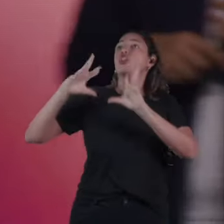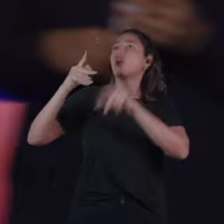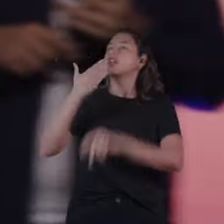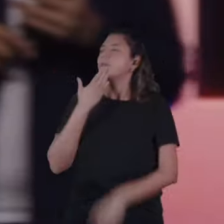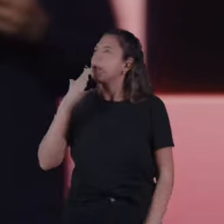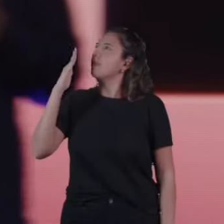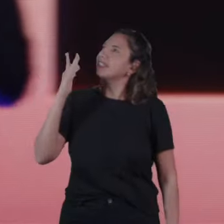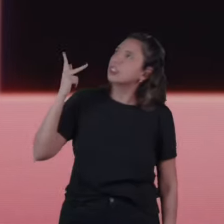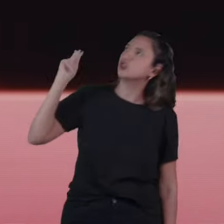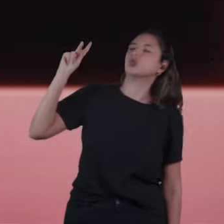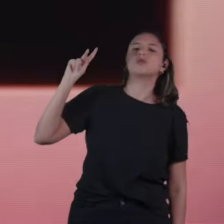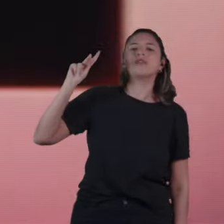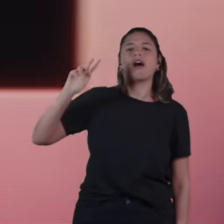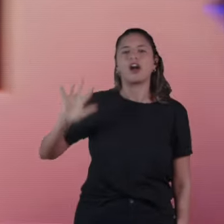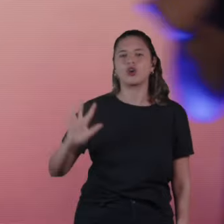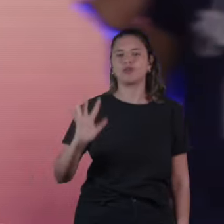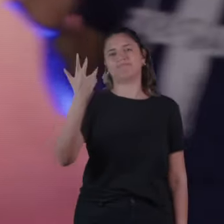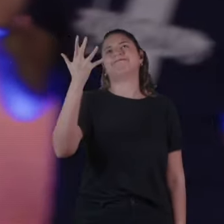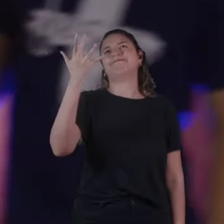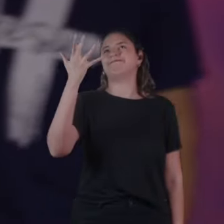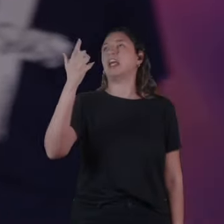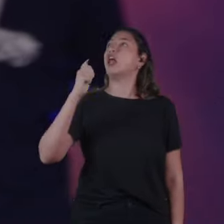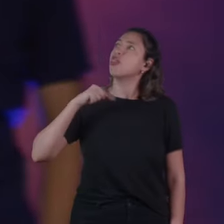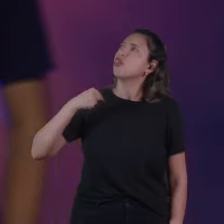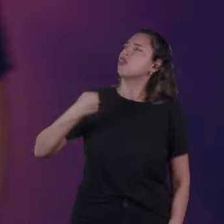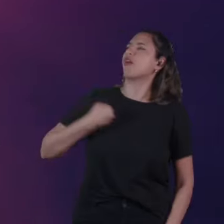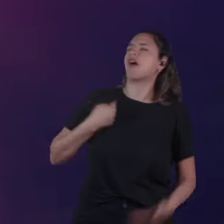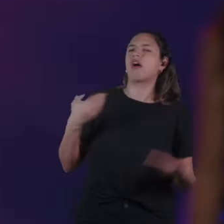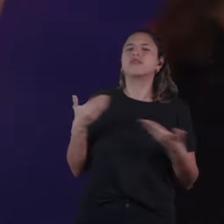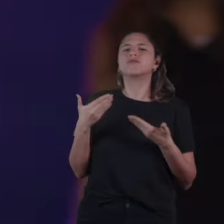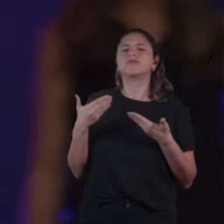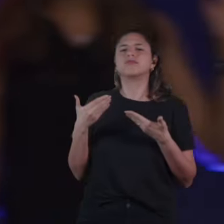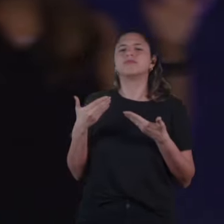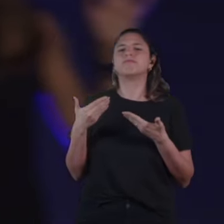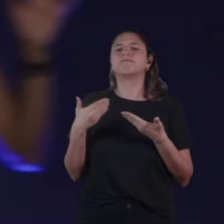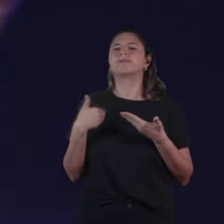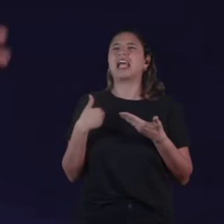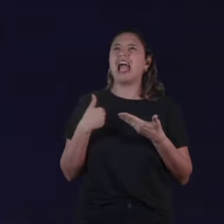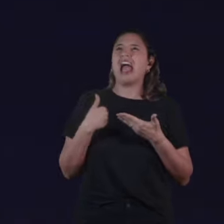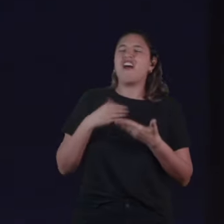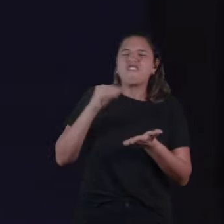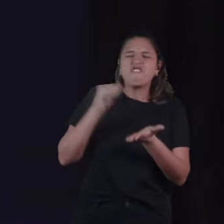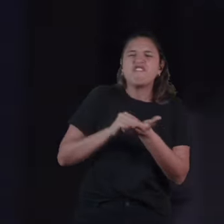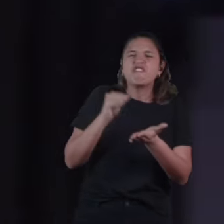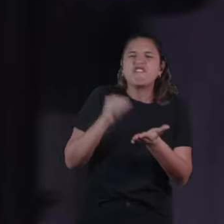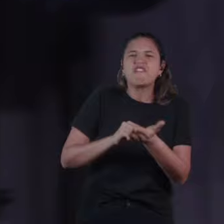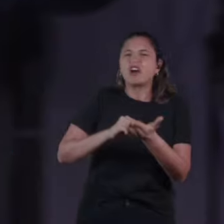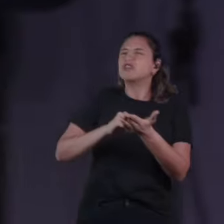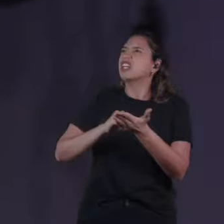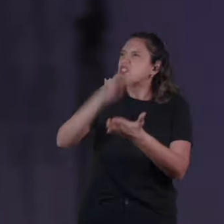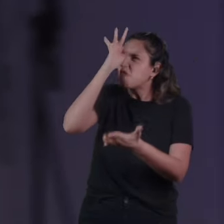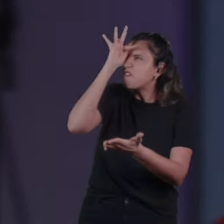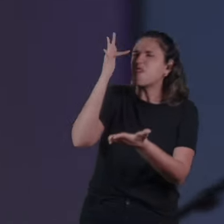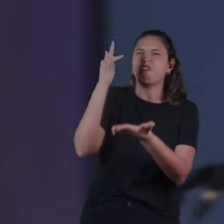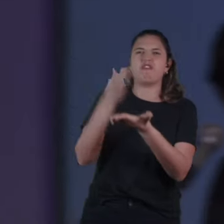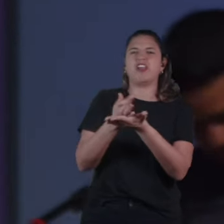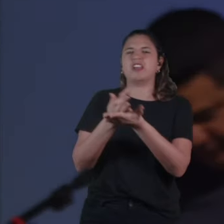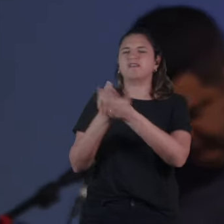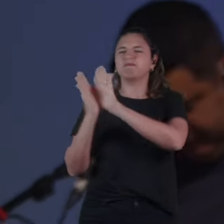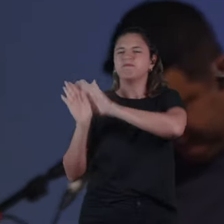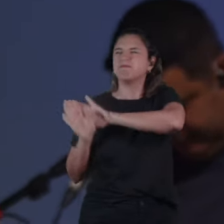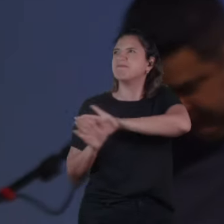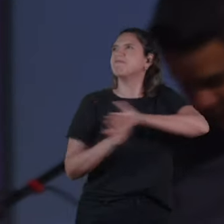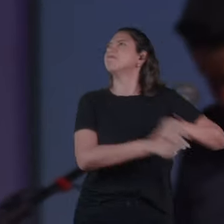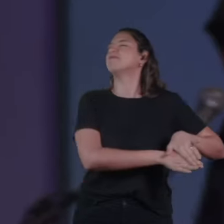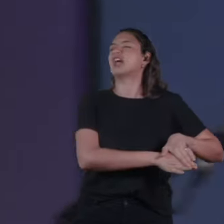vai deixar de ser cumprida. Nós lançamos fora da nossa vida toda a incredulidade, todo sentimento que